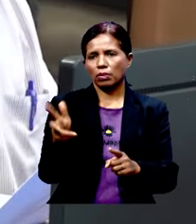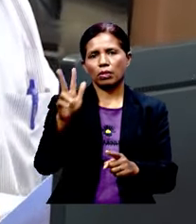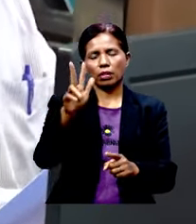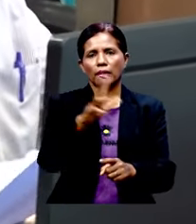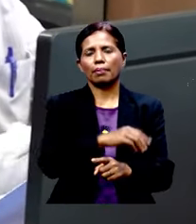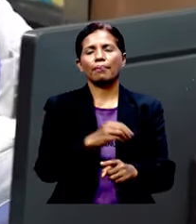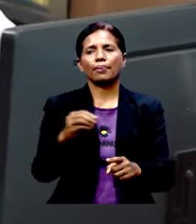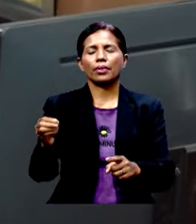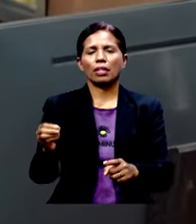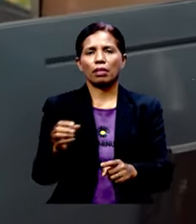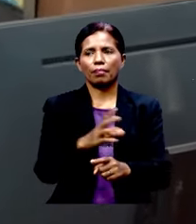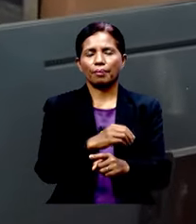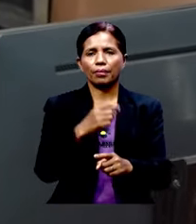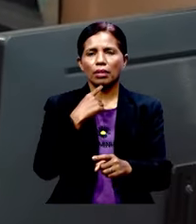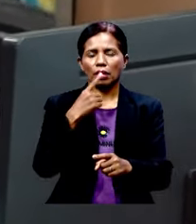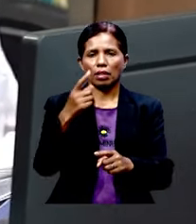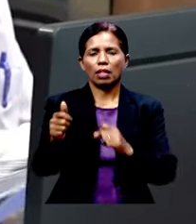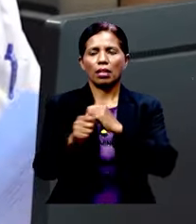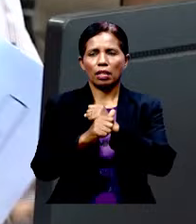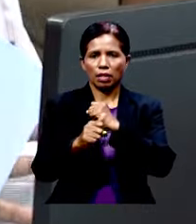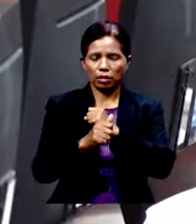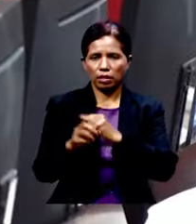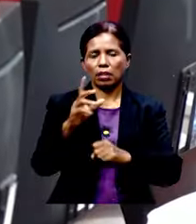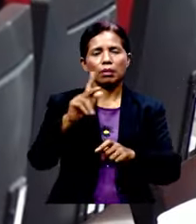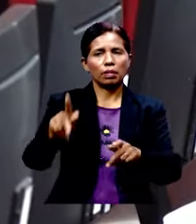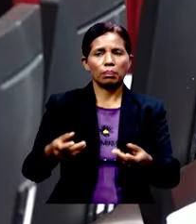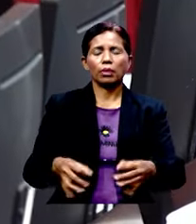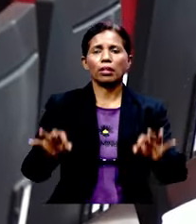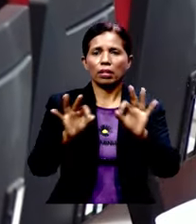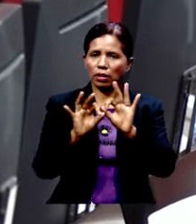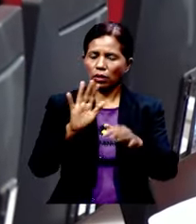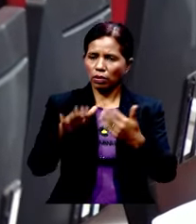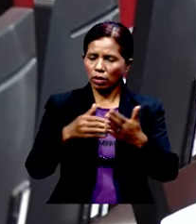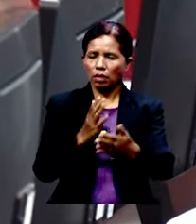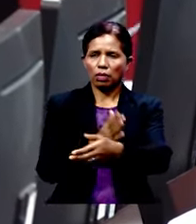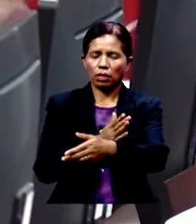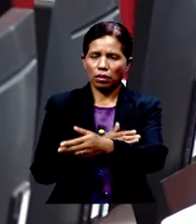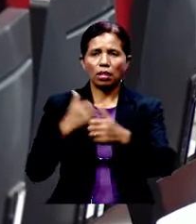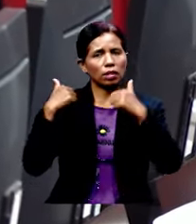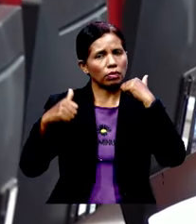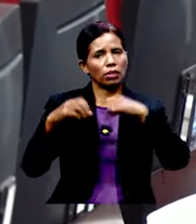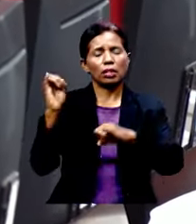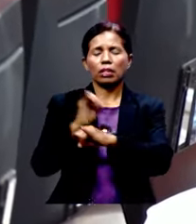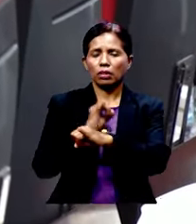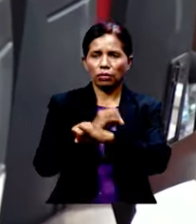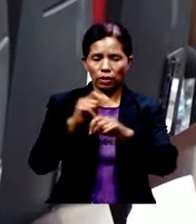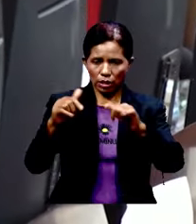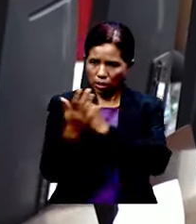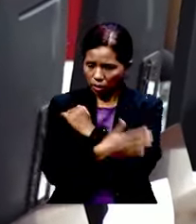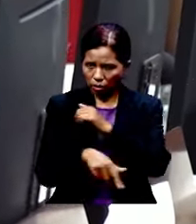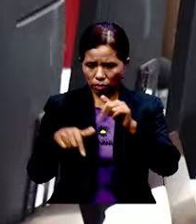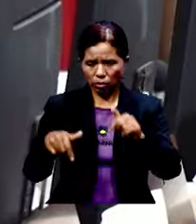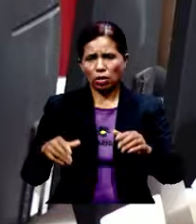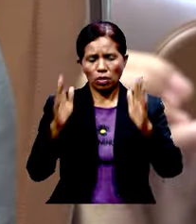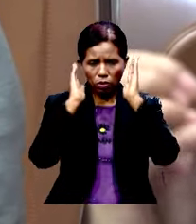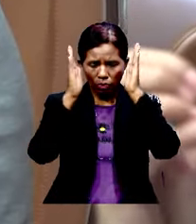NEI estabelece a ação política prioritária CIRA, onde promove atividade industrial e arailaran, nebe focaliu